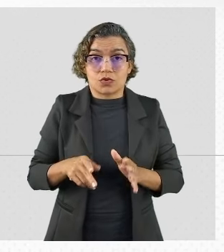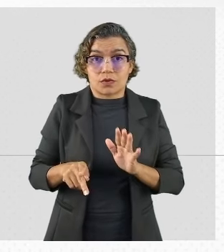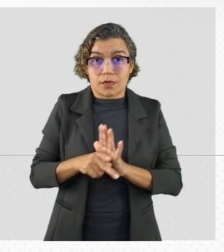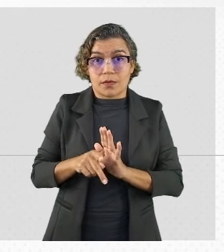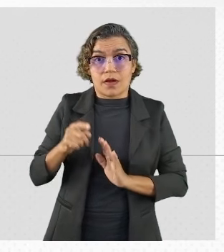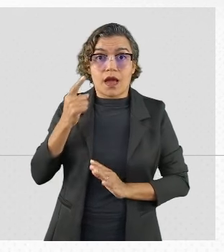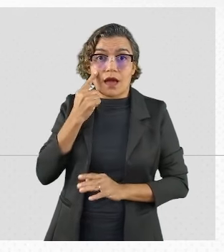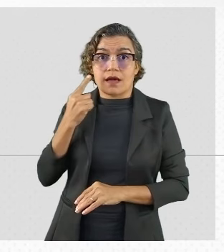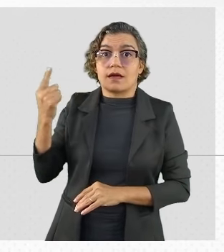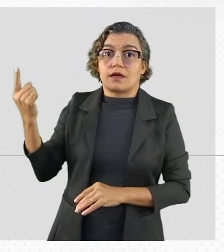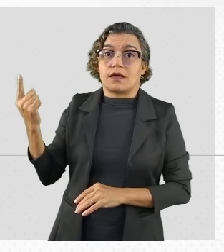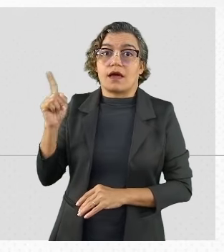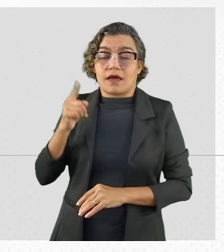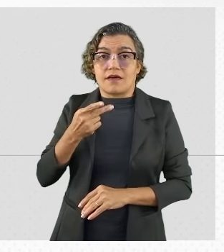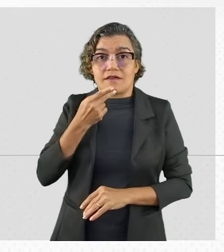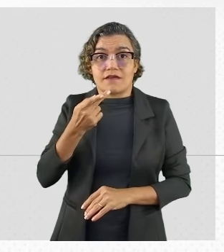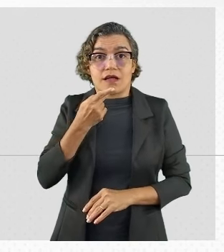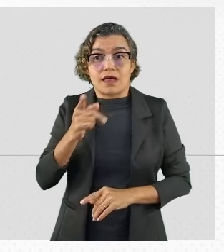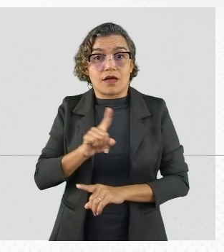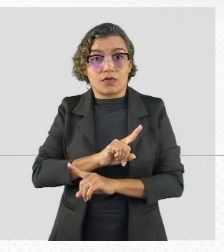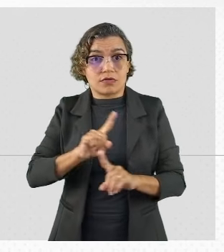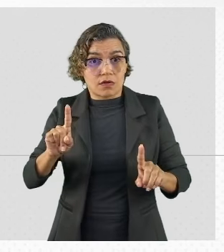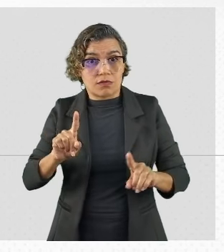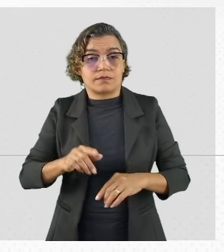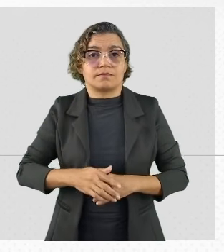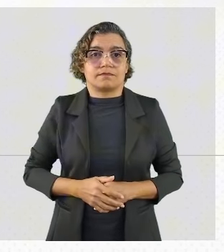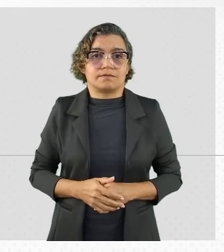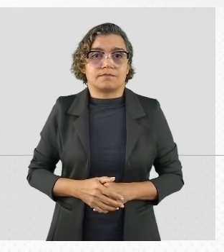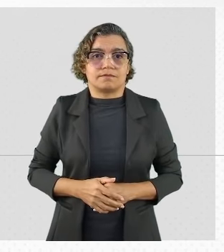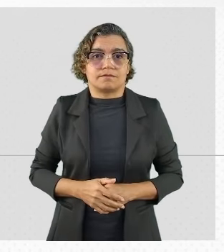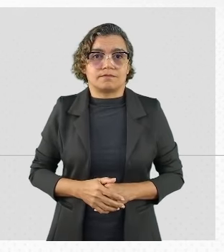é exatamente dizer um não ao senso comum.